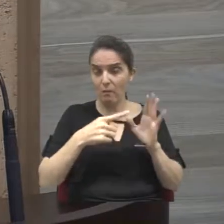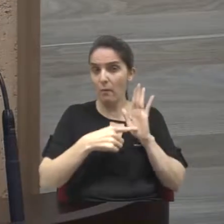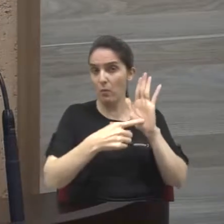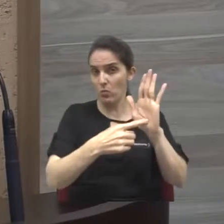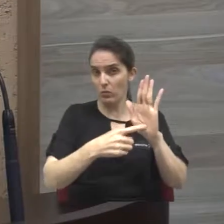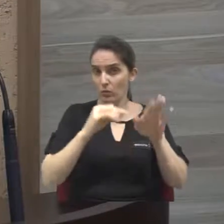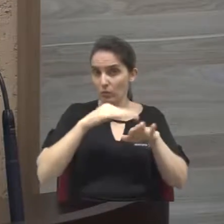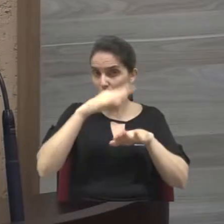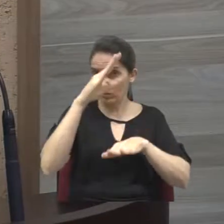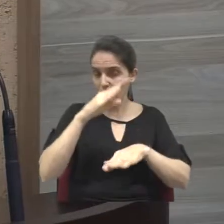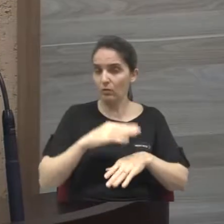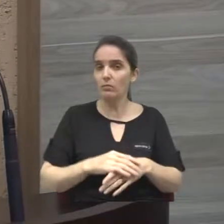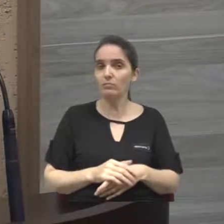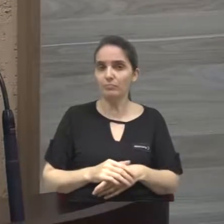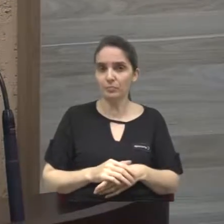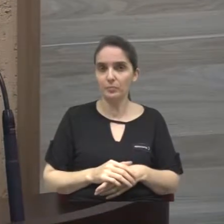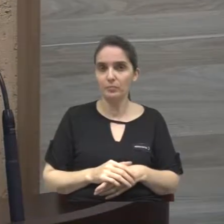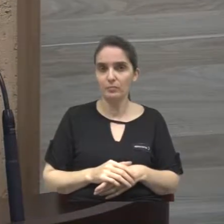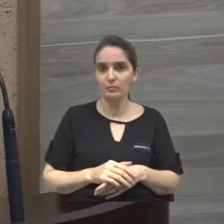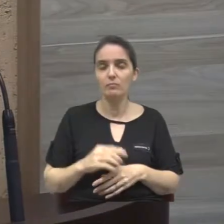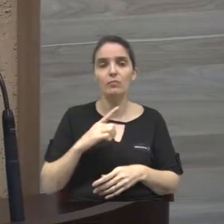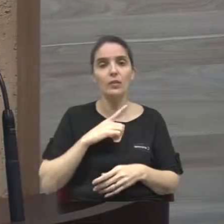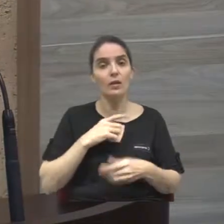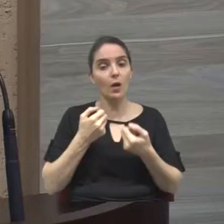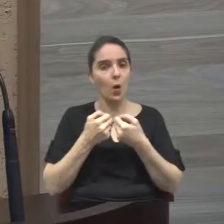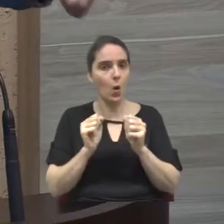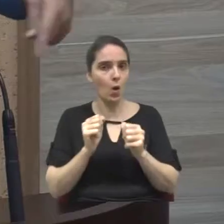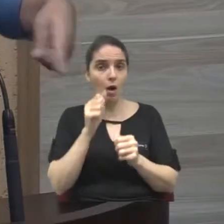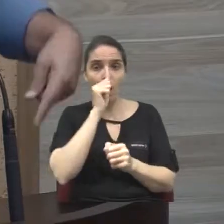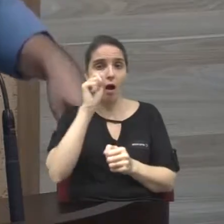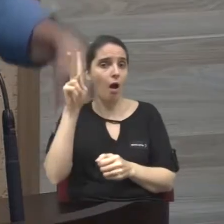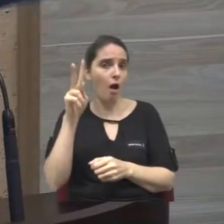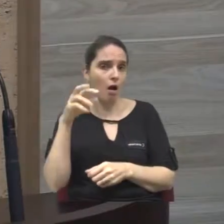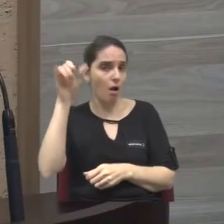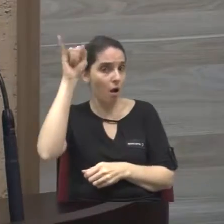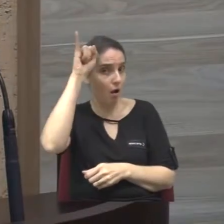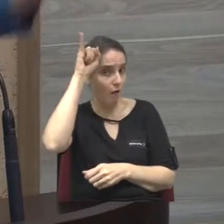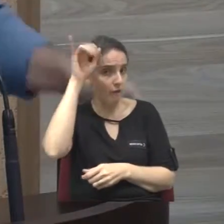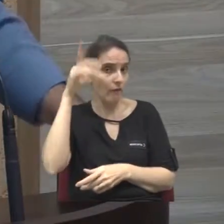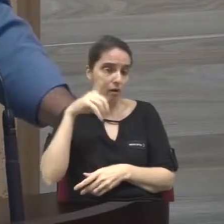já tem ônibus até com ar-condicionado e Wi-Fi naquelas cidades que o prefeito